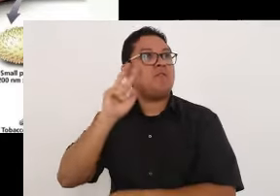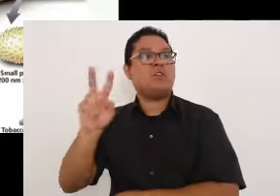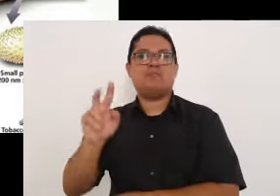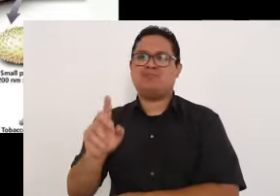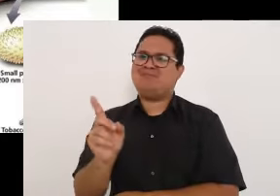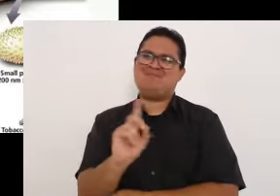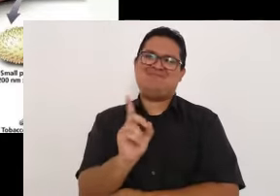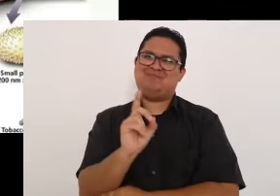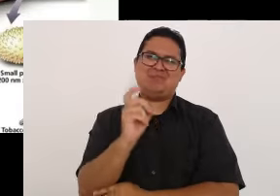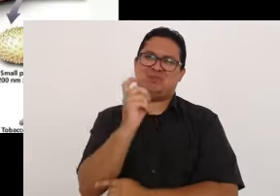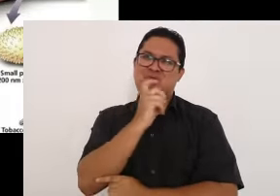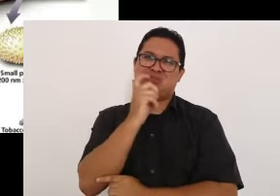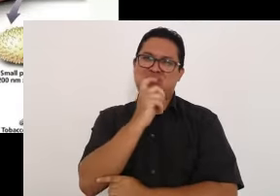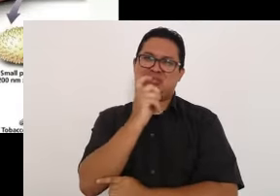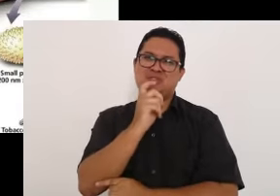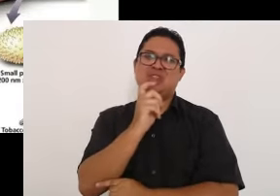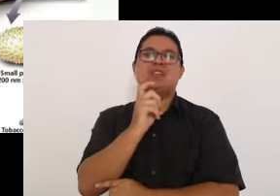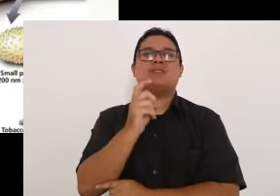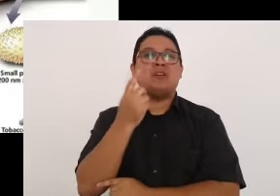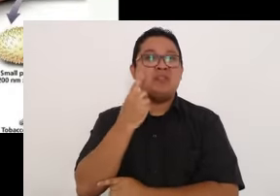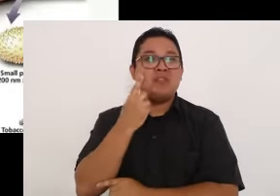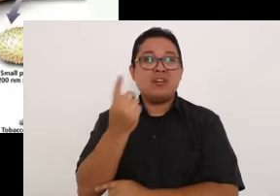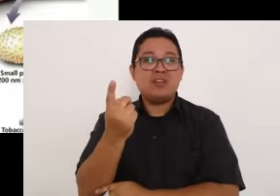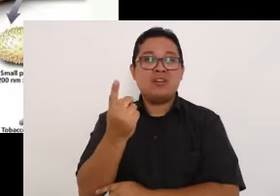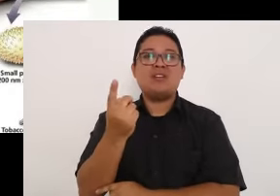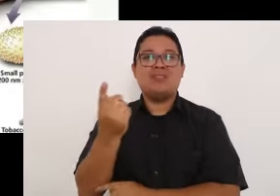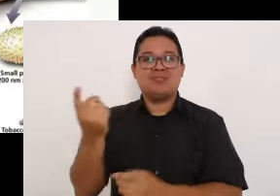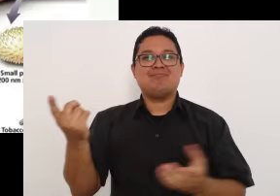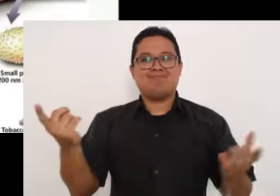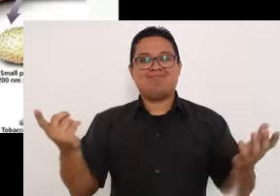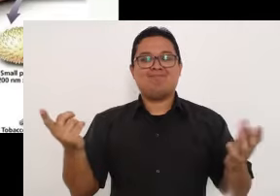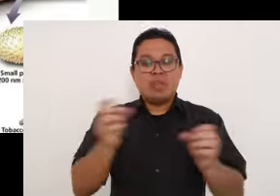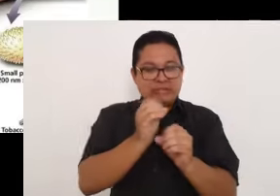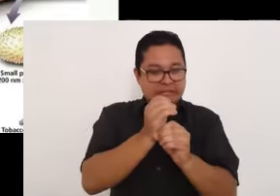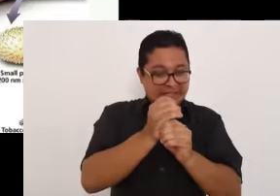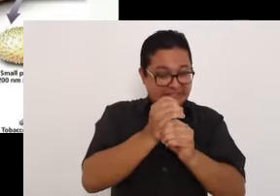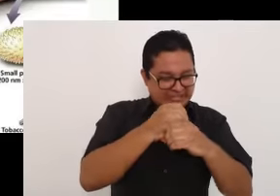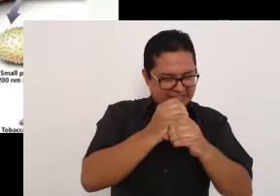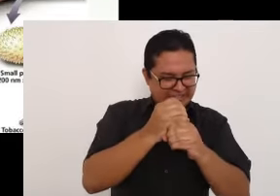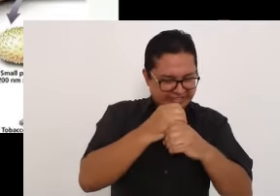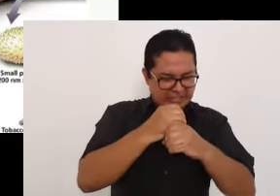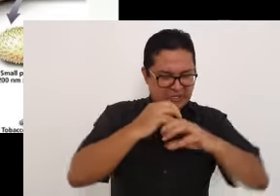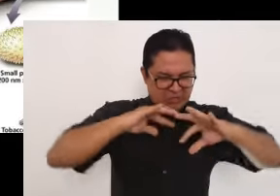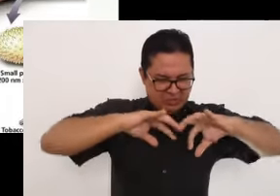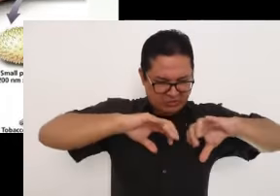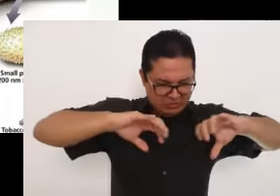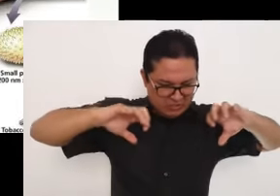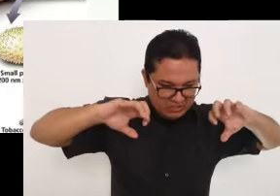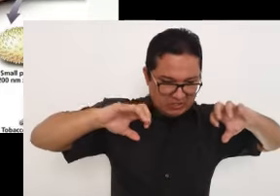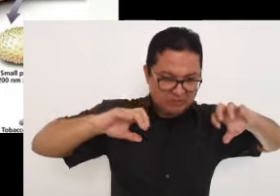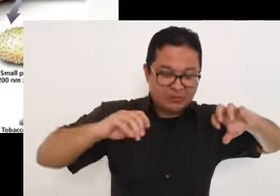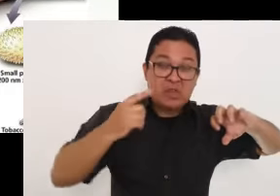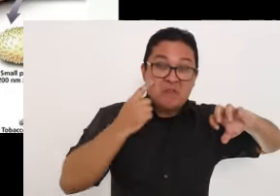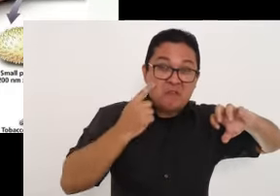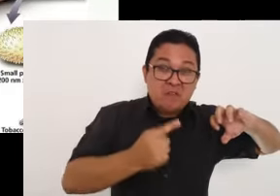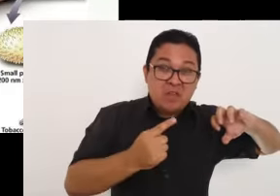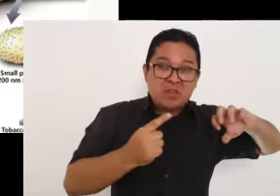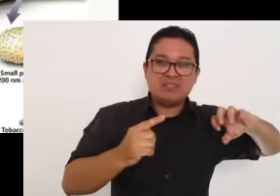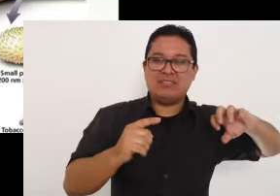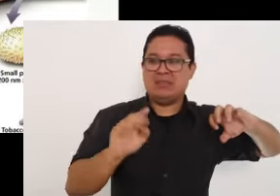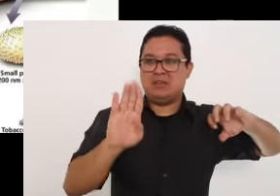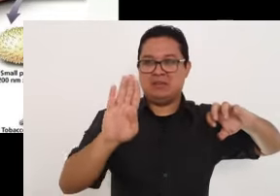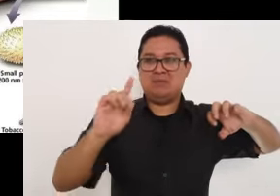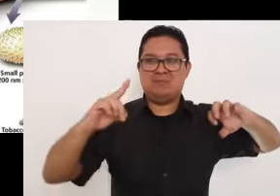microscópio de luz, a gente vê um ponto. O vírus, evidentemente, é uma estrutura muito menor. Beleza?